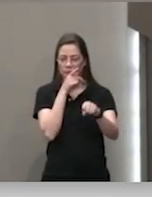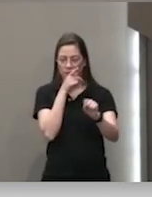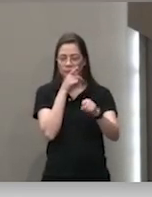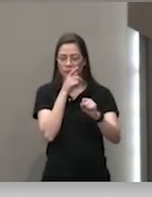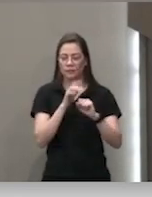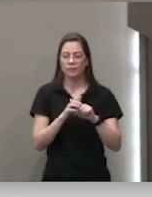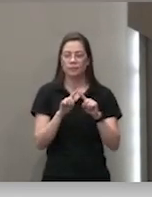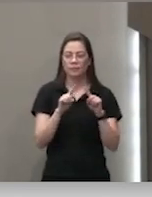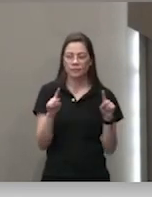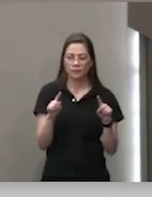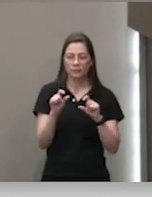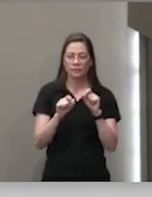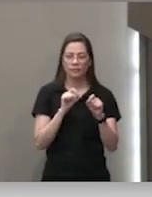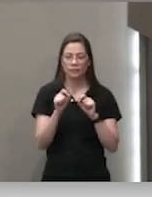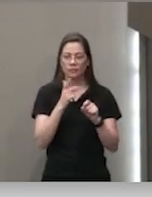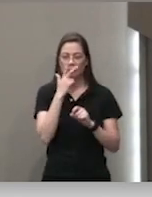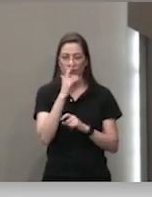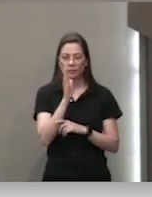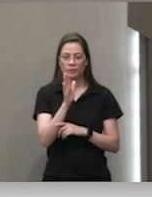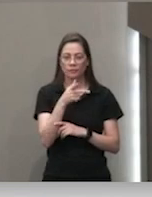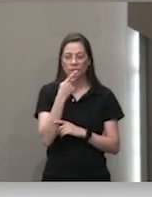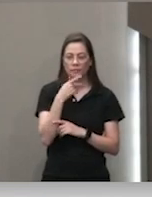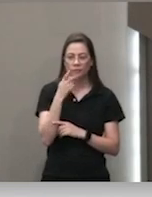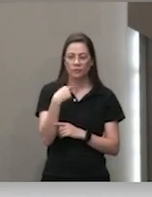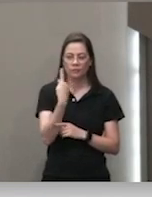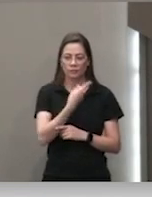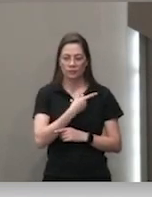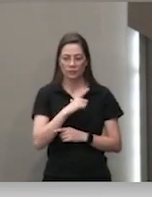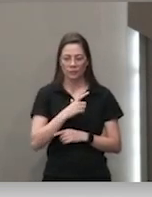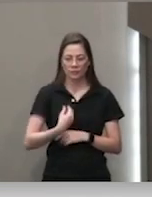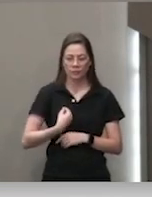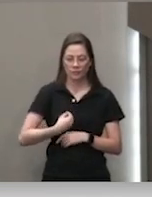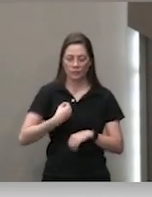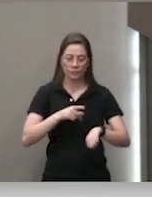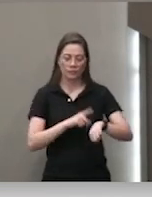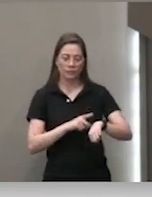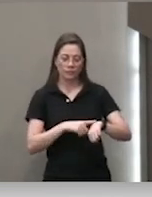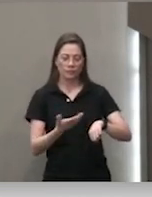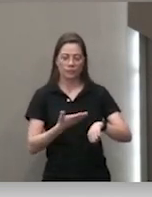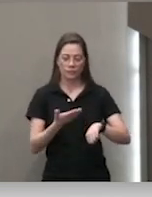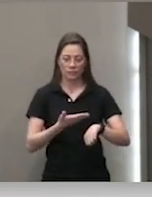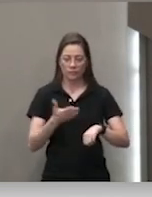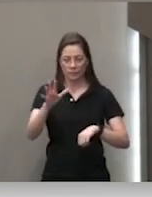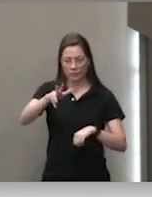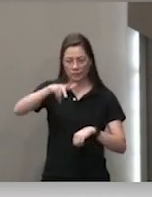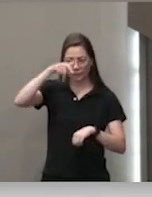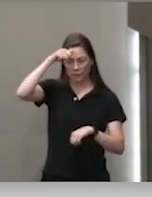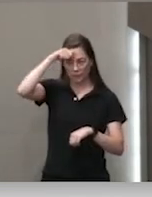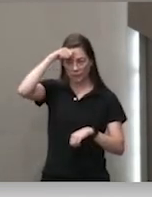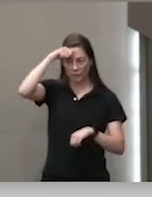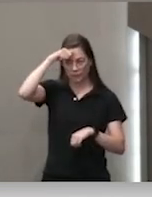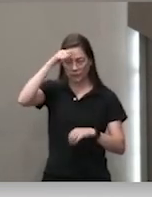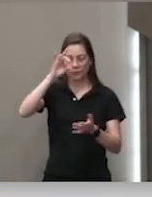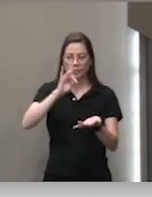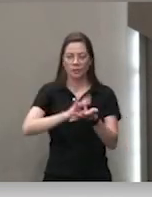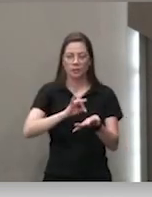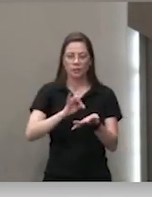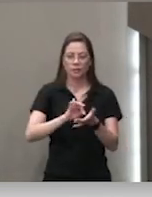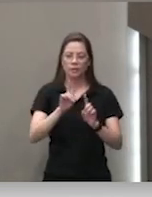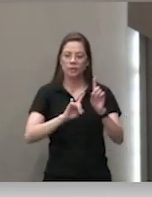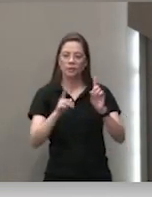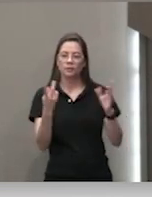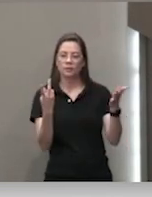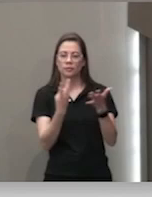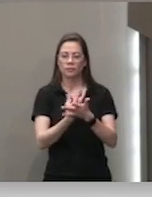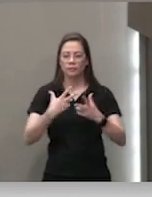disso, porém, né, como eu falei anteriormente, a gente vai dar um tempo agora e vamos analisar, né, de fato, algumas situações